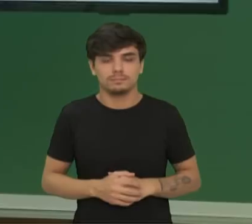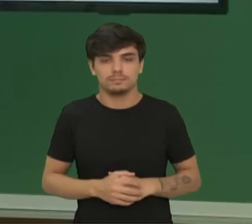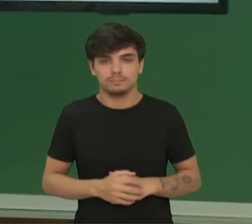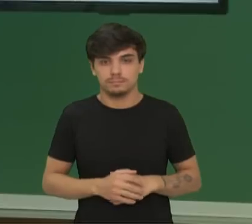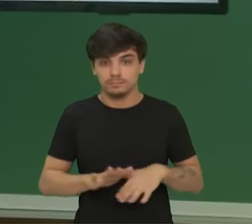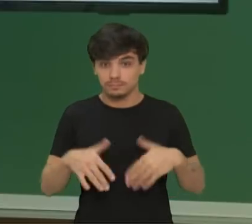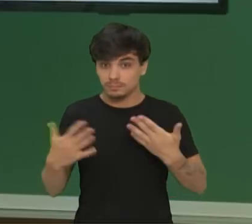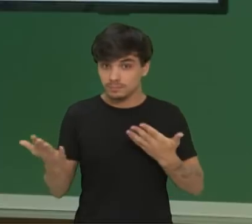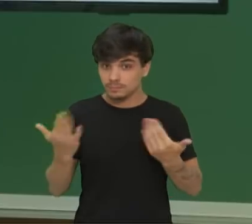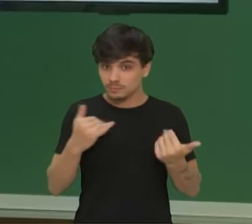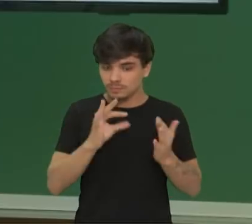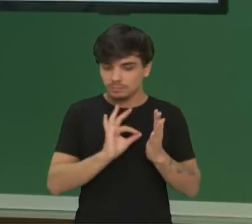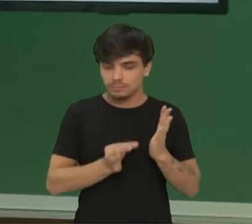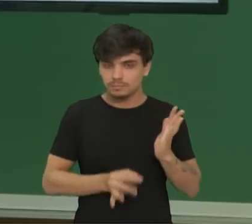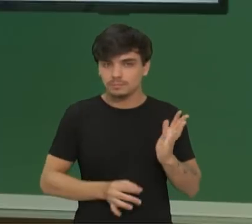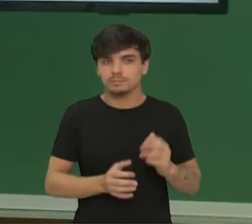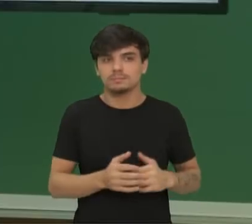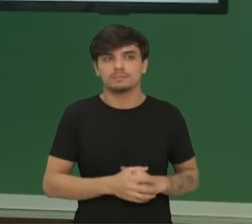Vamos corrigir?